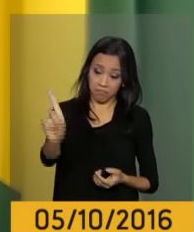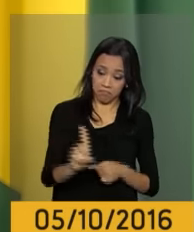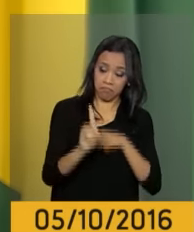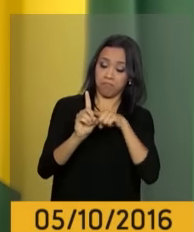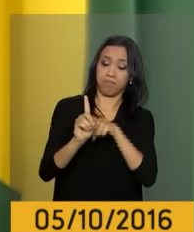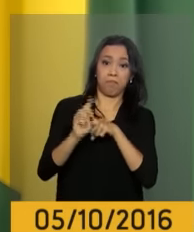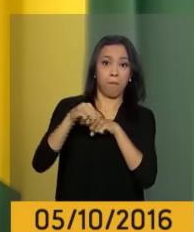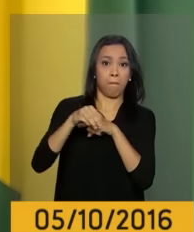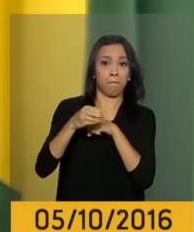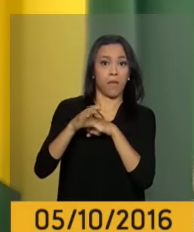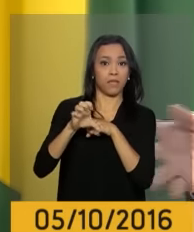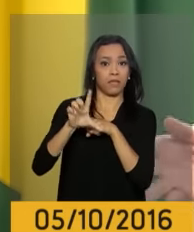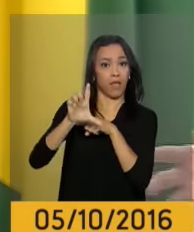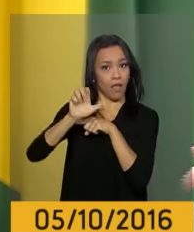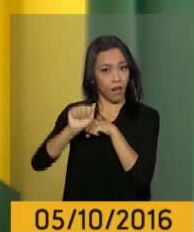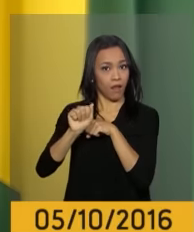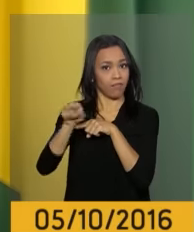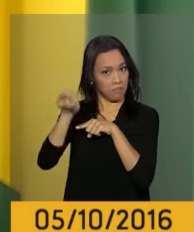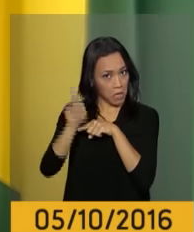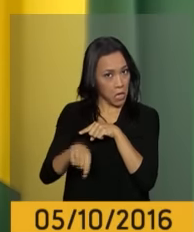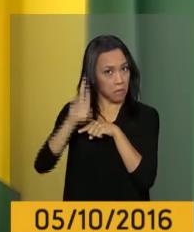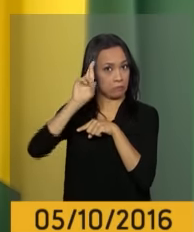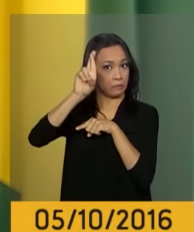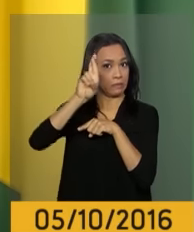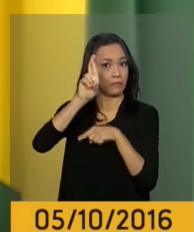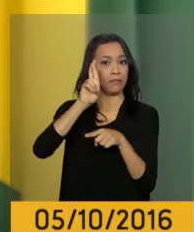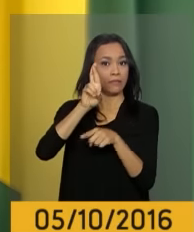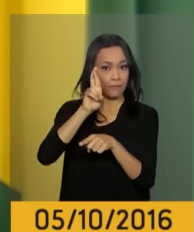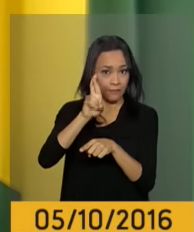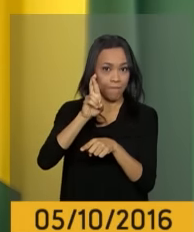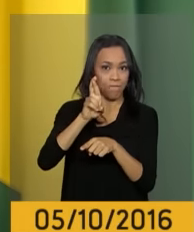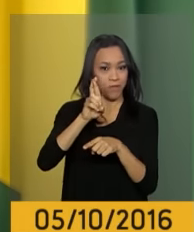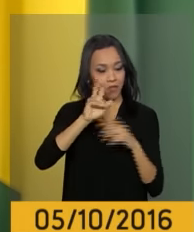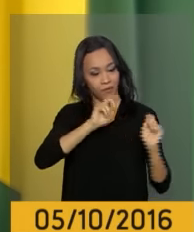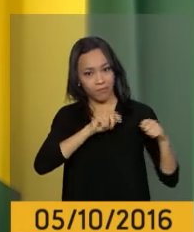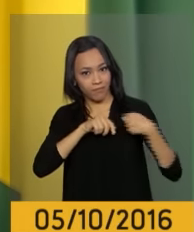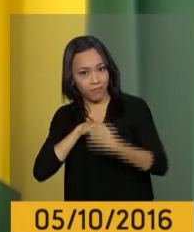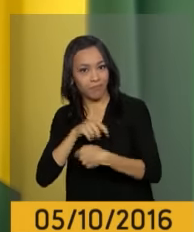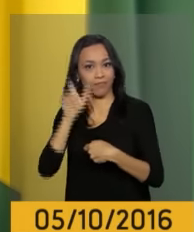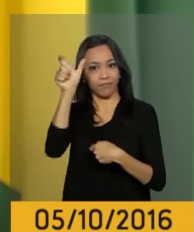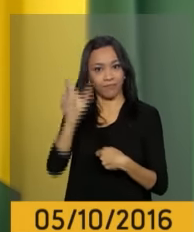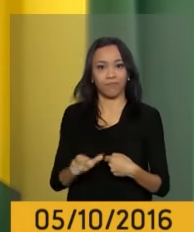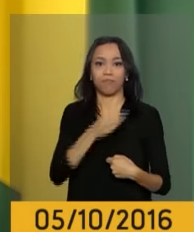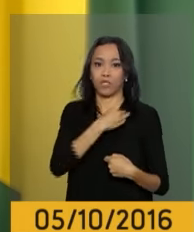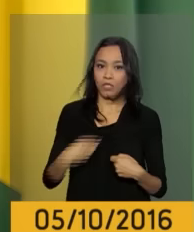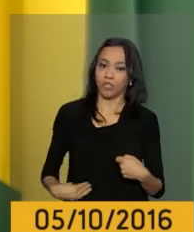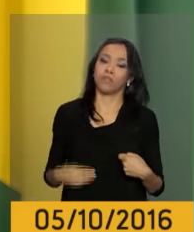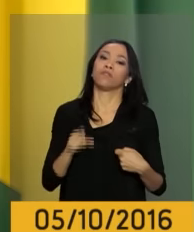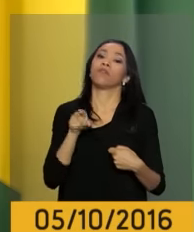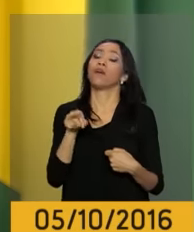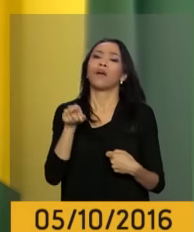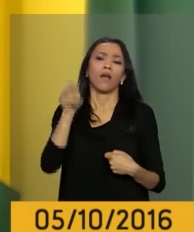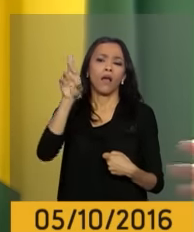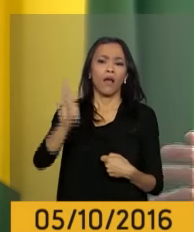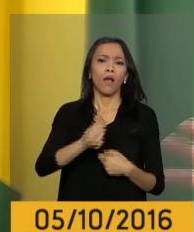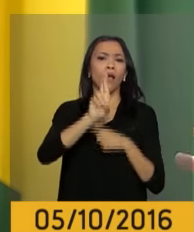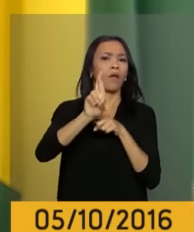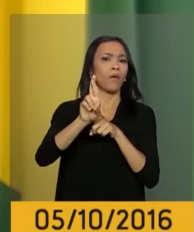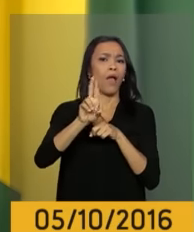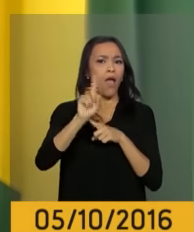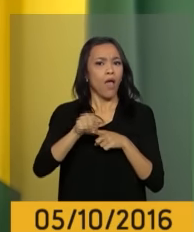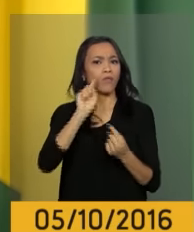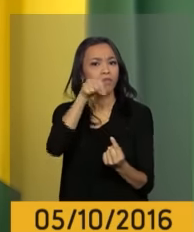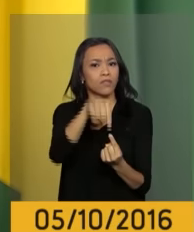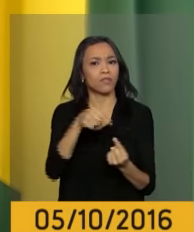Marcela como embaixadora, assim rotulada pelo Osmar Terra, visa exatamente a